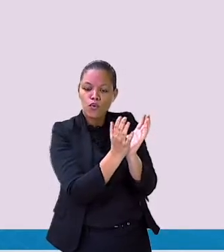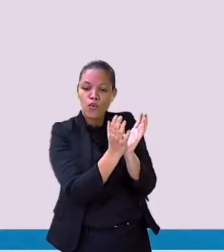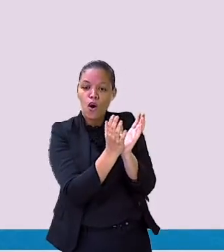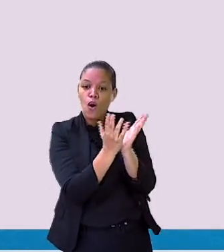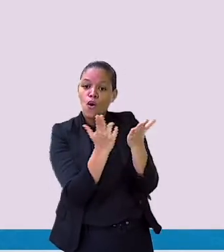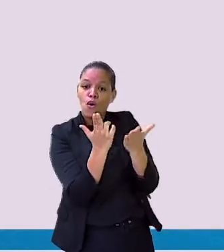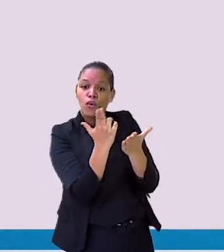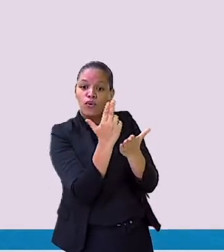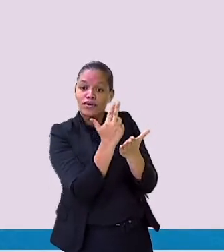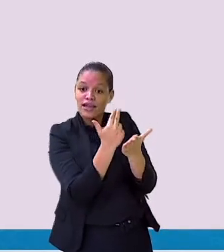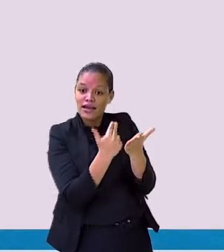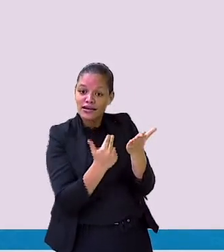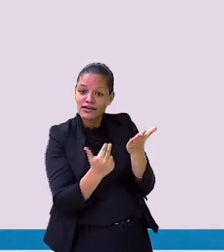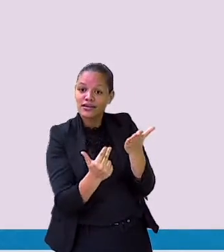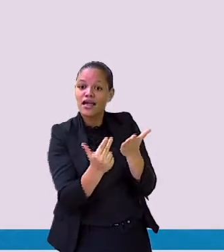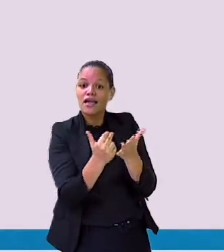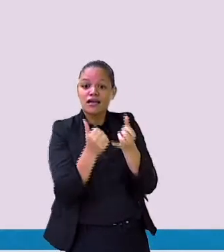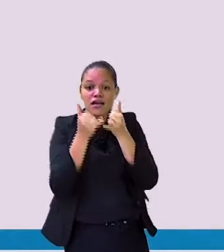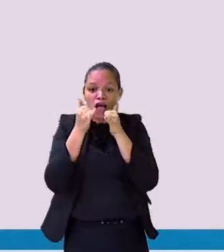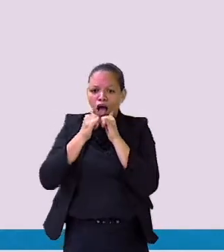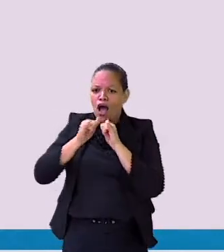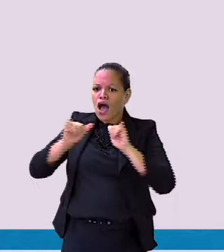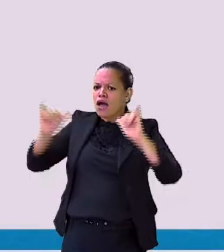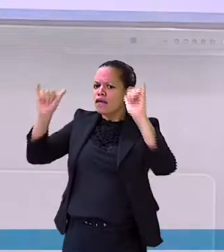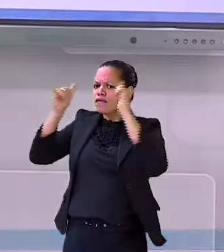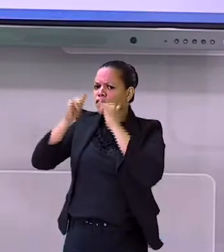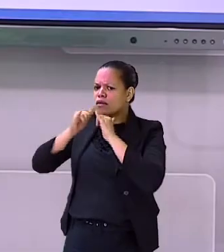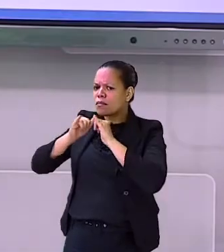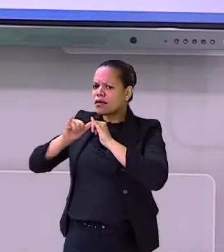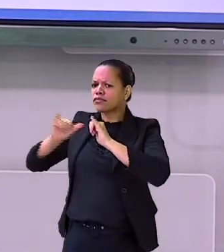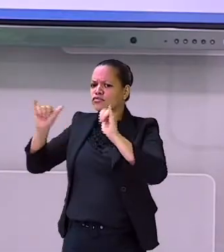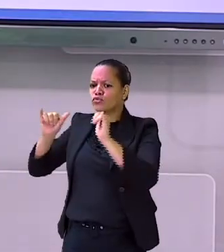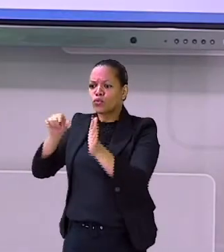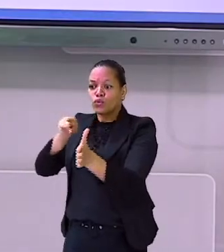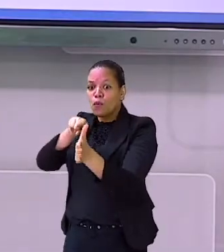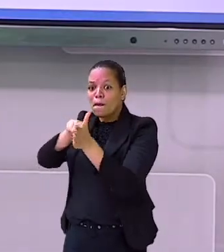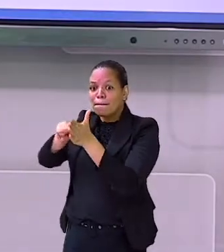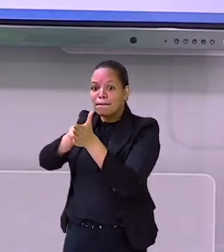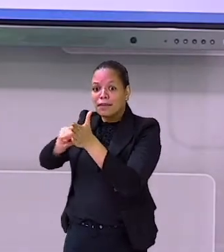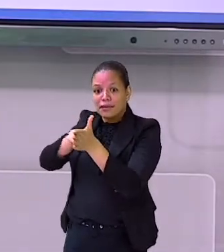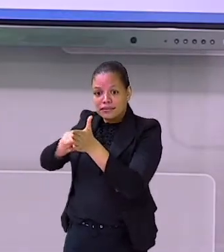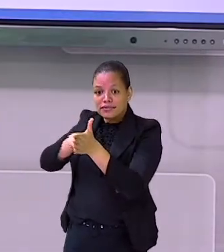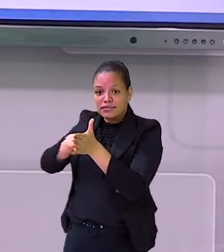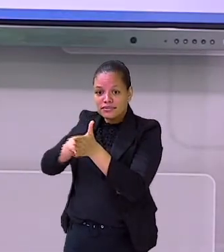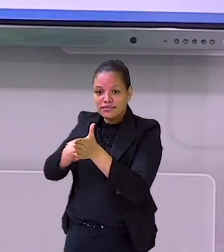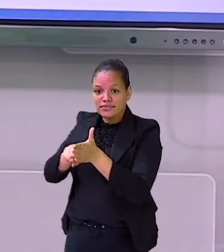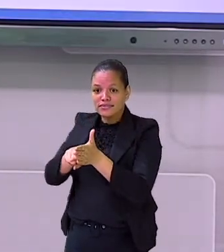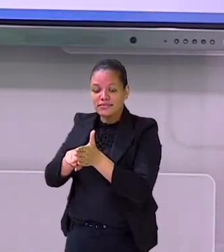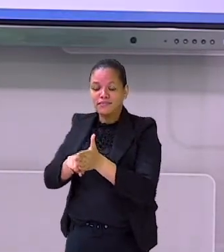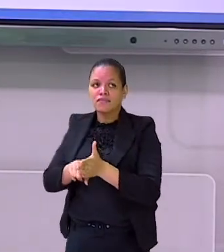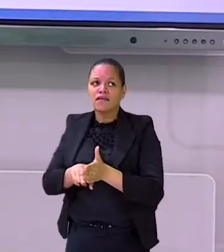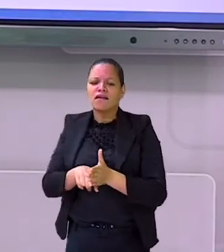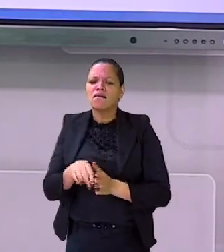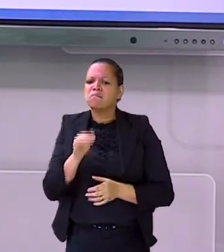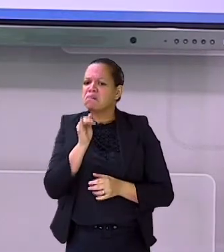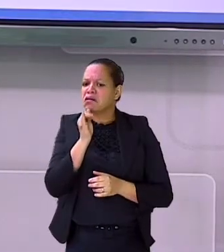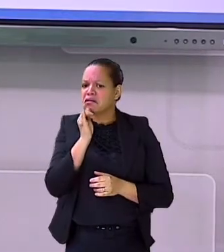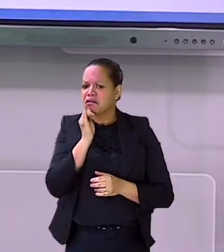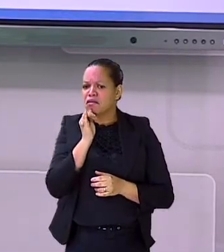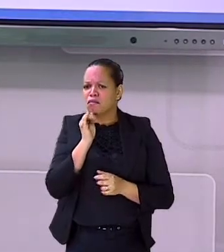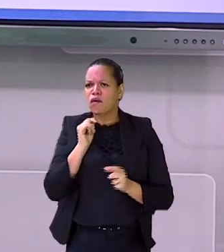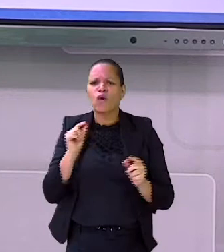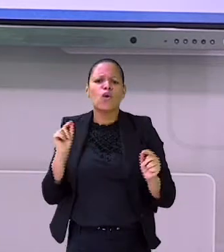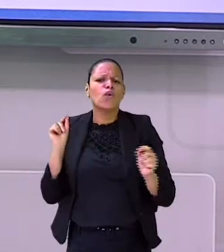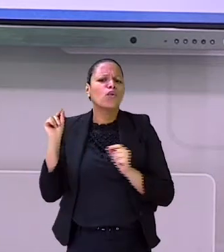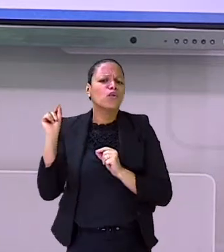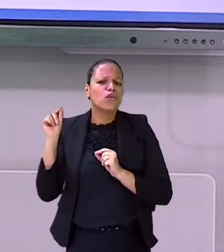de informações obtidas em uma pesquisa. Então, o que seriam os gráficos? Eu chamo assim o gráfico